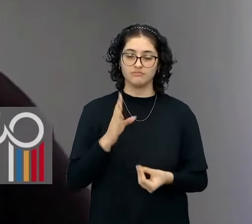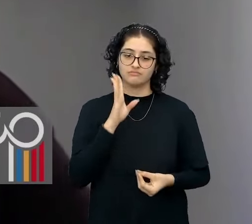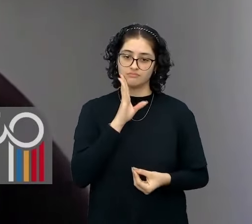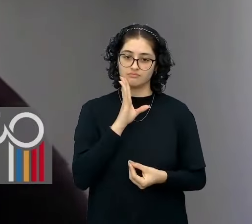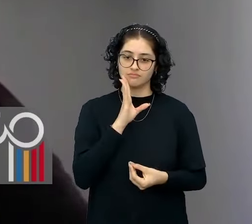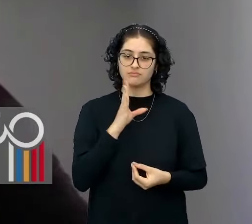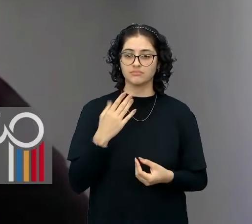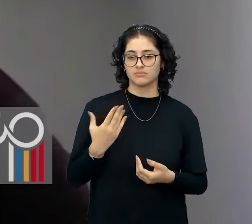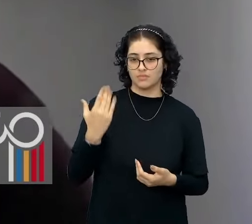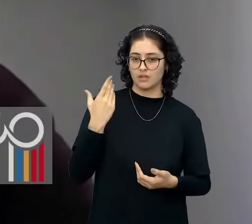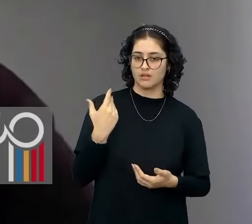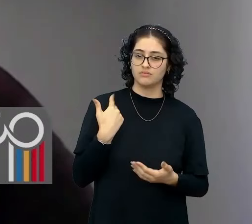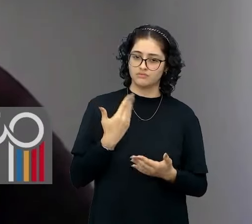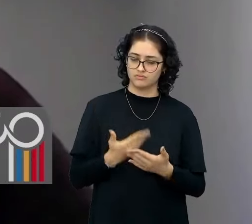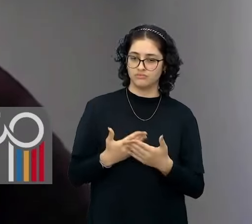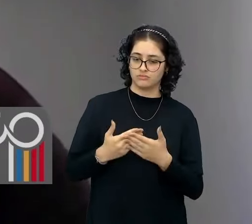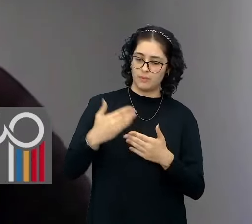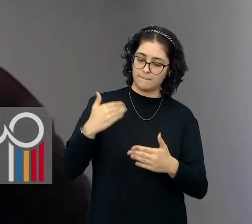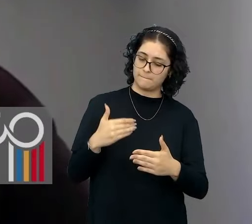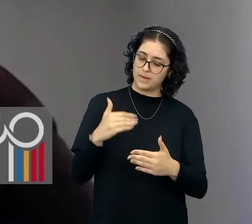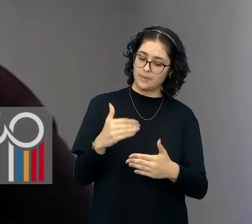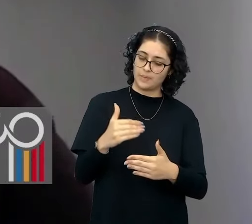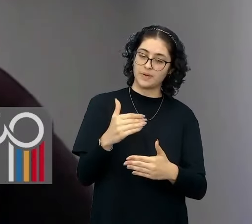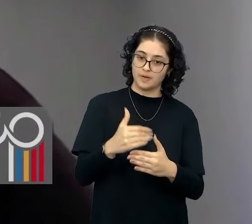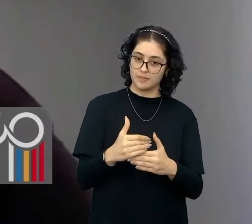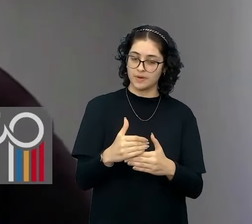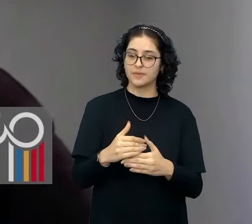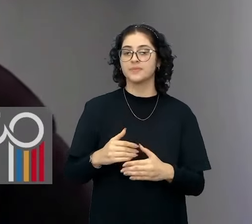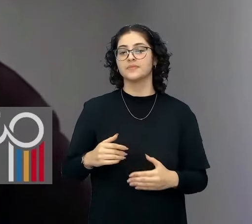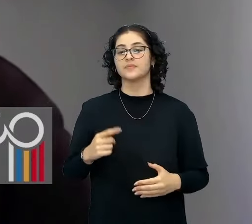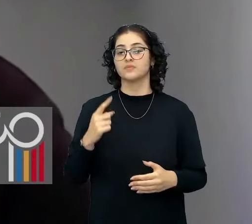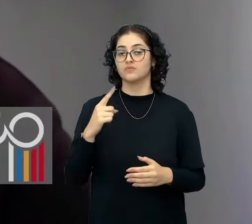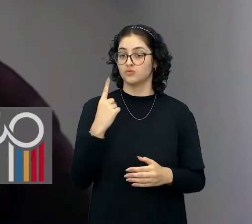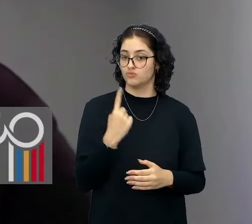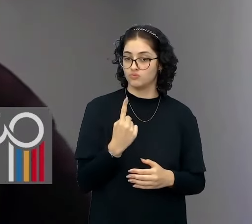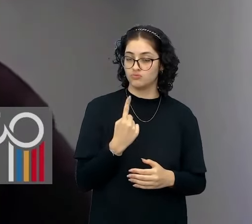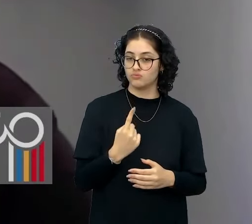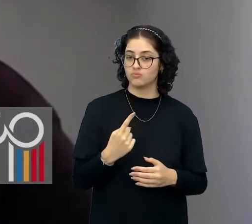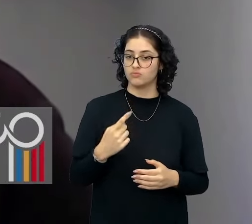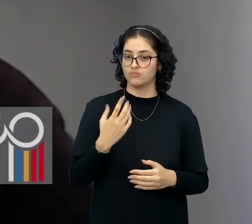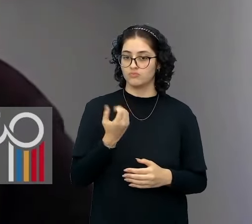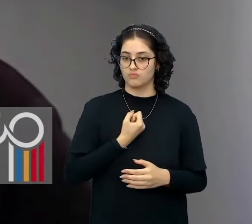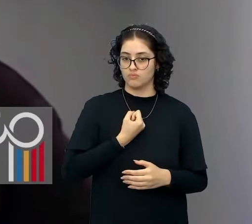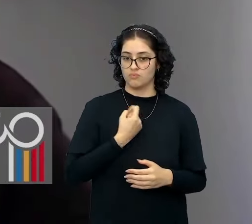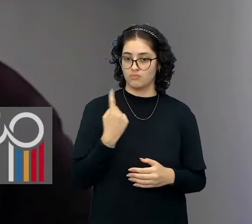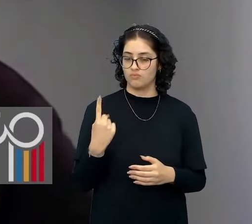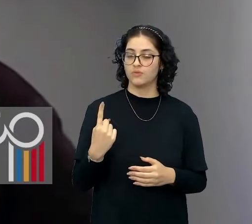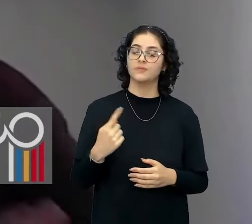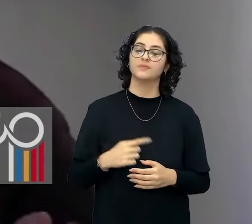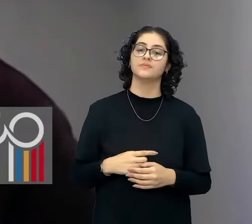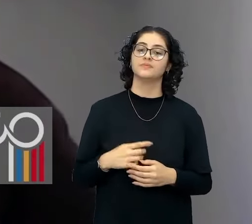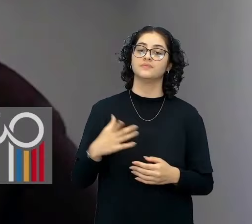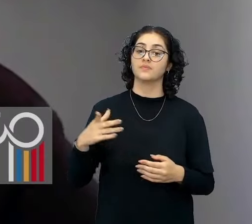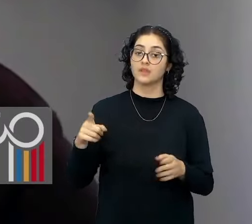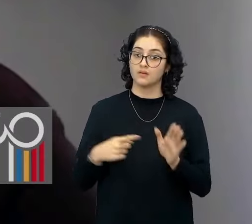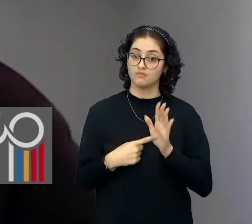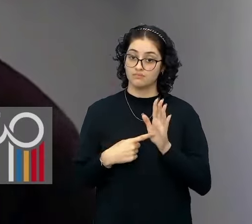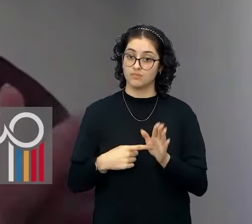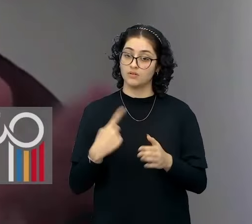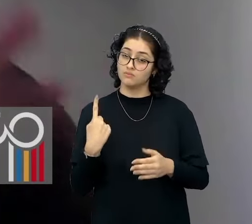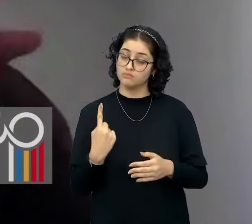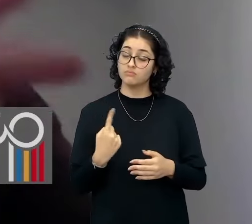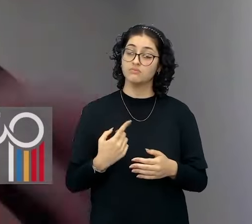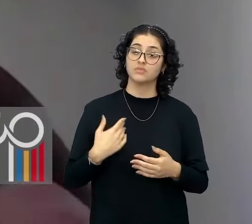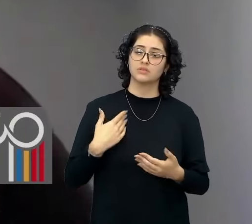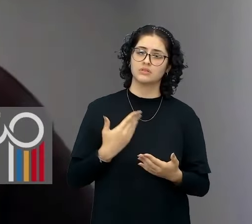estava estudando essa sequência 1, que está posta aí para nós, né? Eu estava estudando